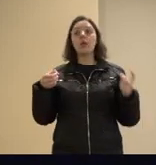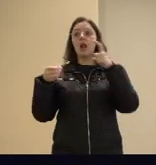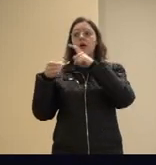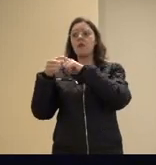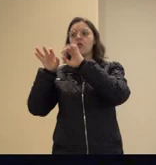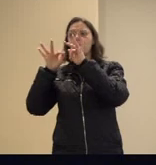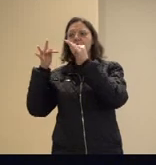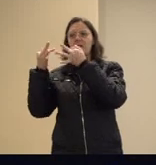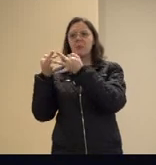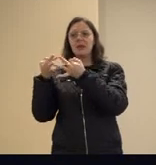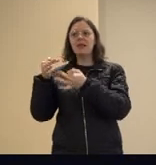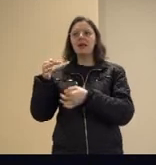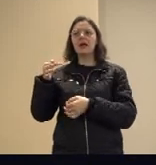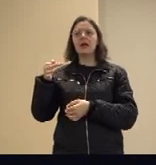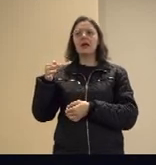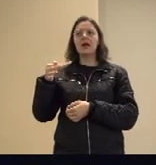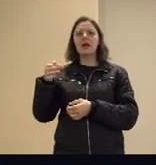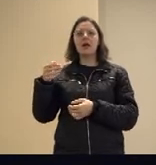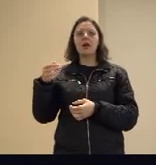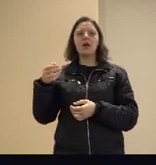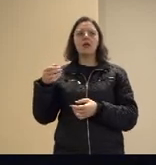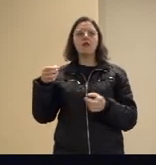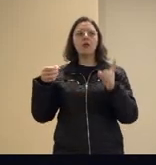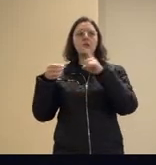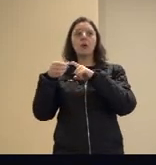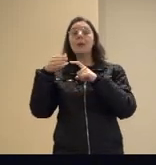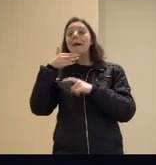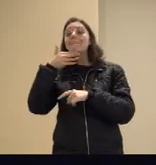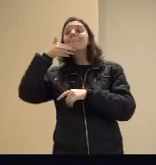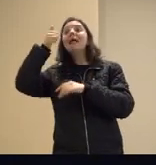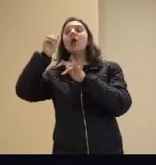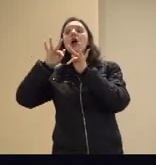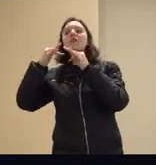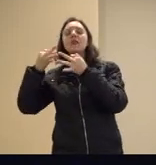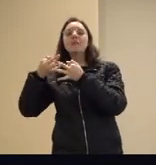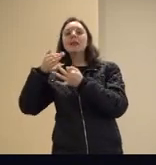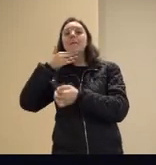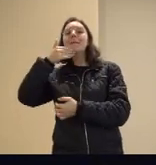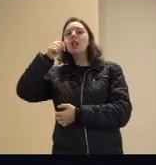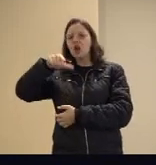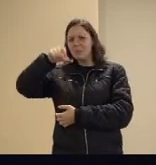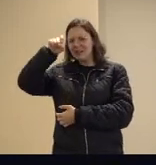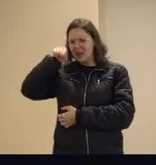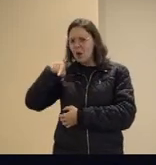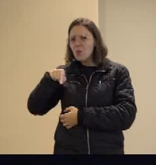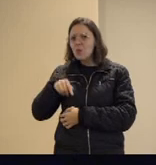família, será que ela voltou para a melhor família? Para a melhor opção que tinha?